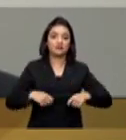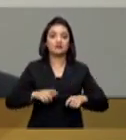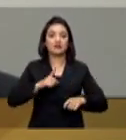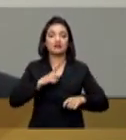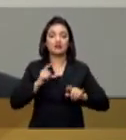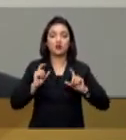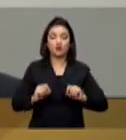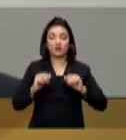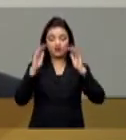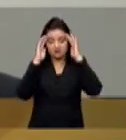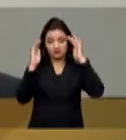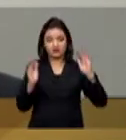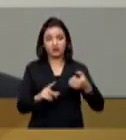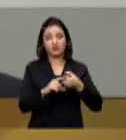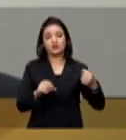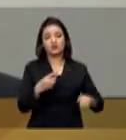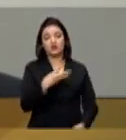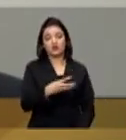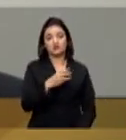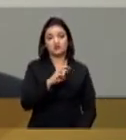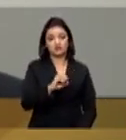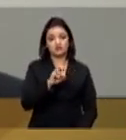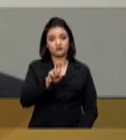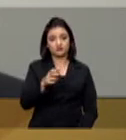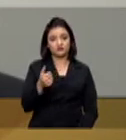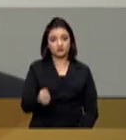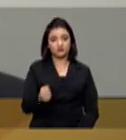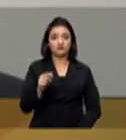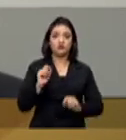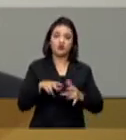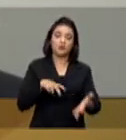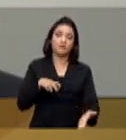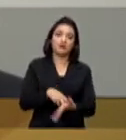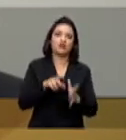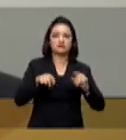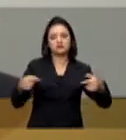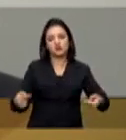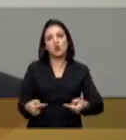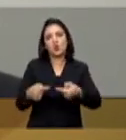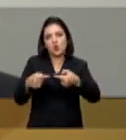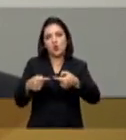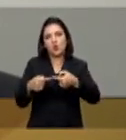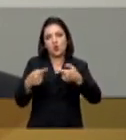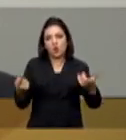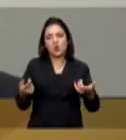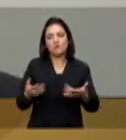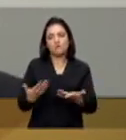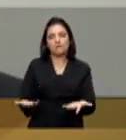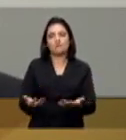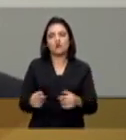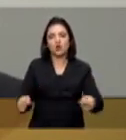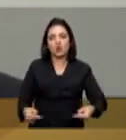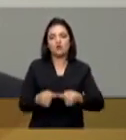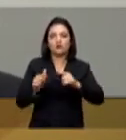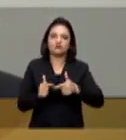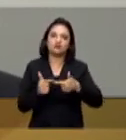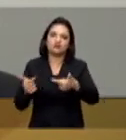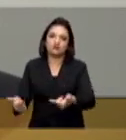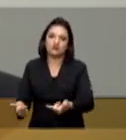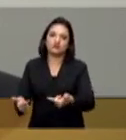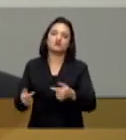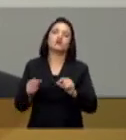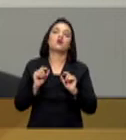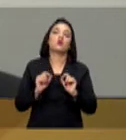artigo 334-A do Código Penal, cuja sanção se afigura mais compatível com os fatos narrados em face dos princípios da proporcionalidade